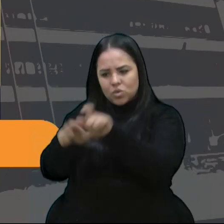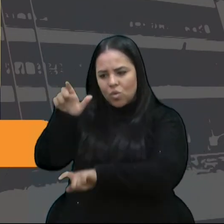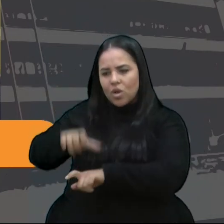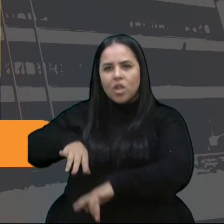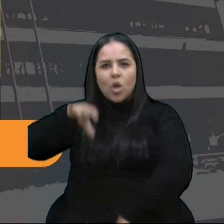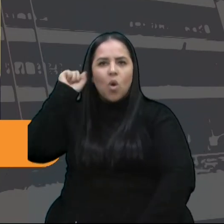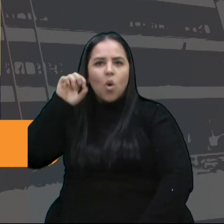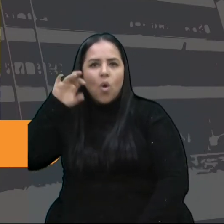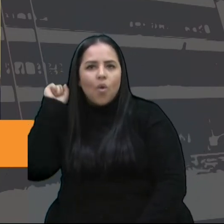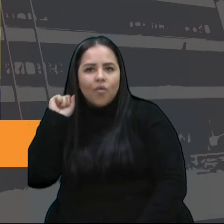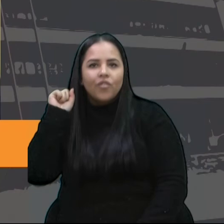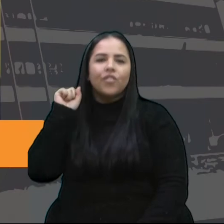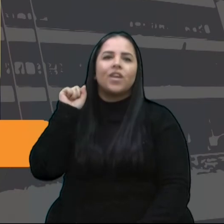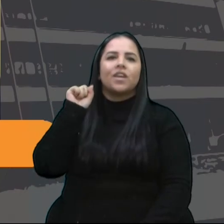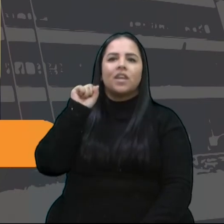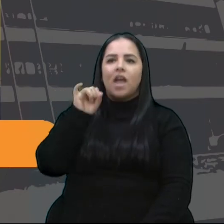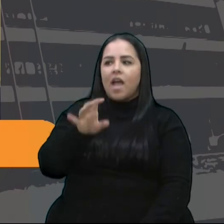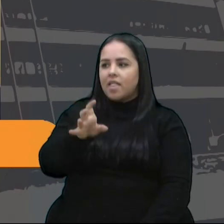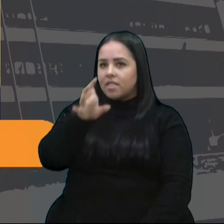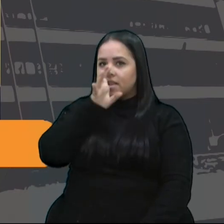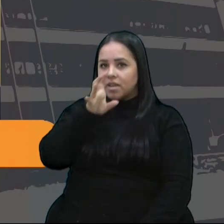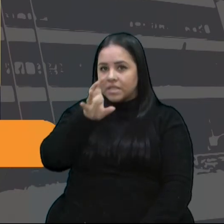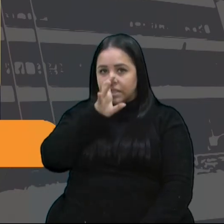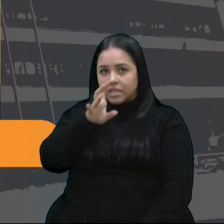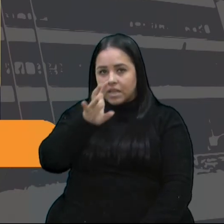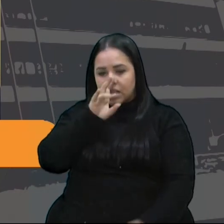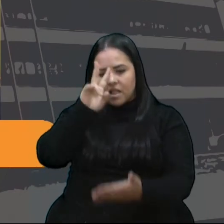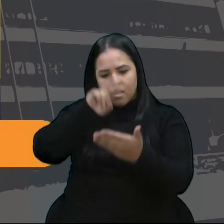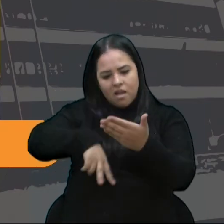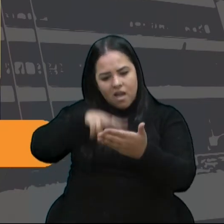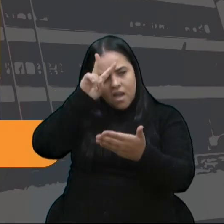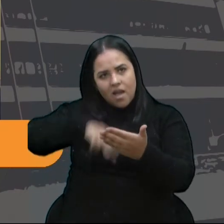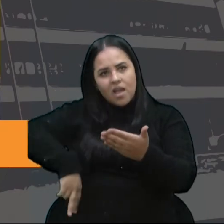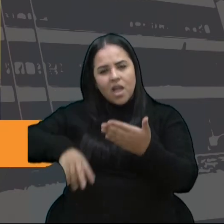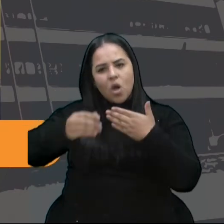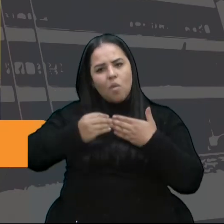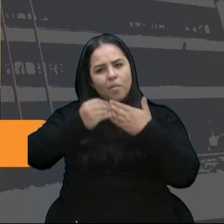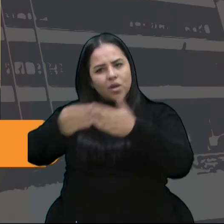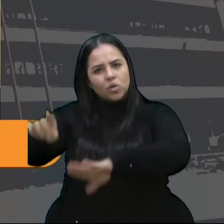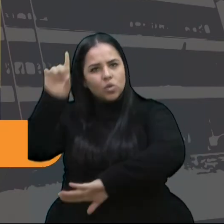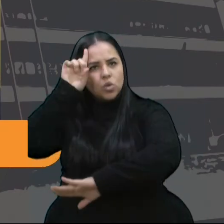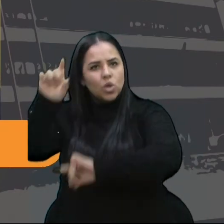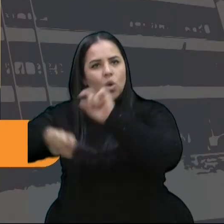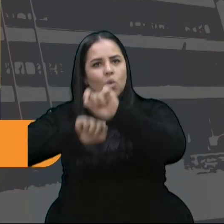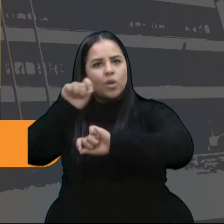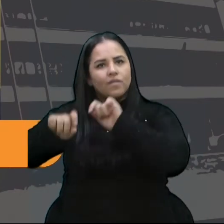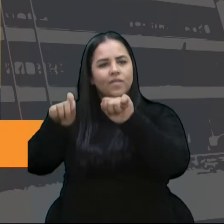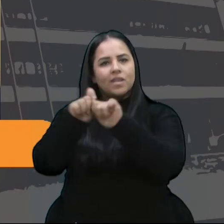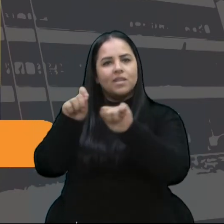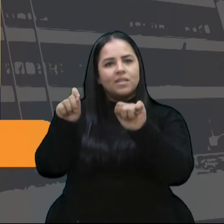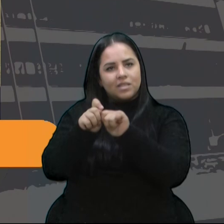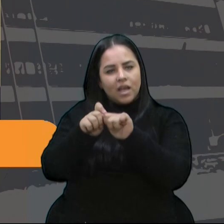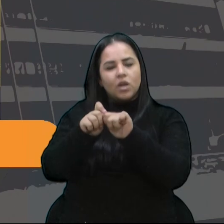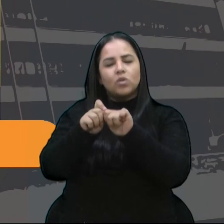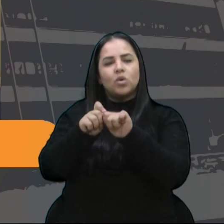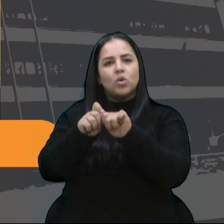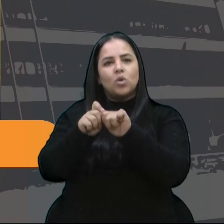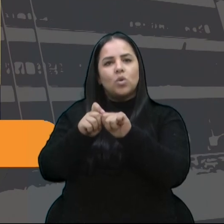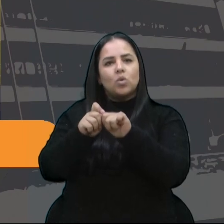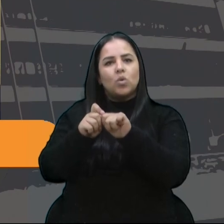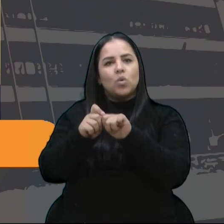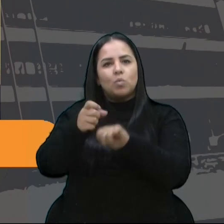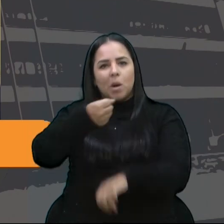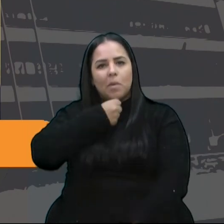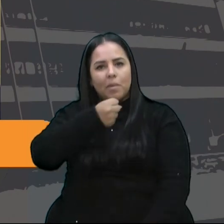que leem, que acompanham o dia a dia do que é feito pelos jornalistas profissionais, se dão conta